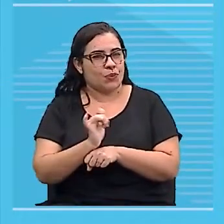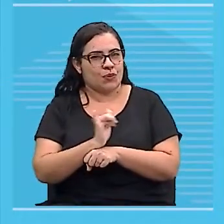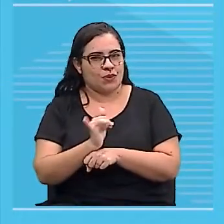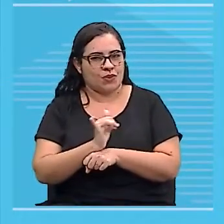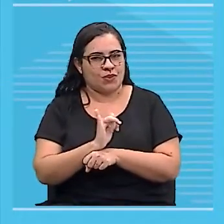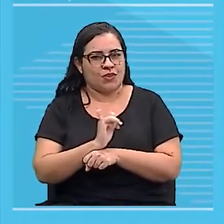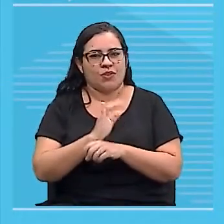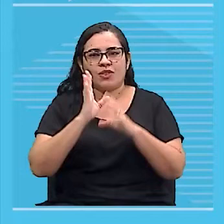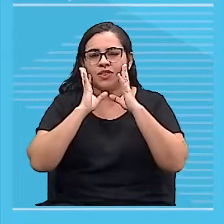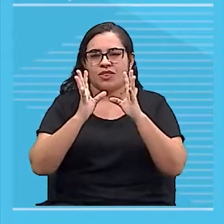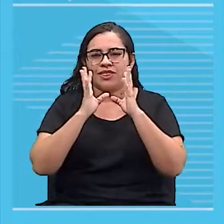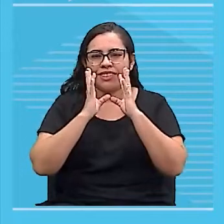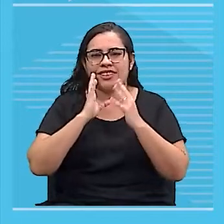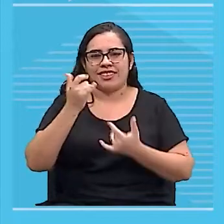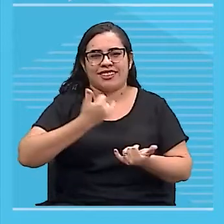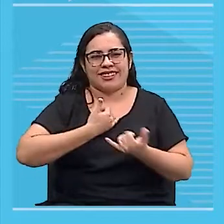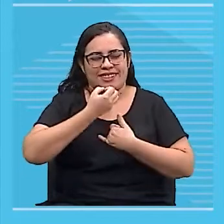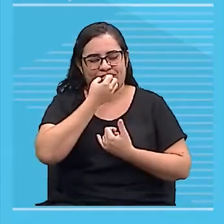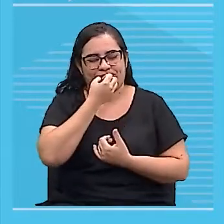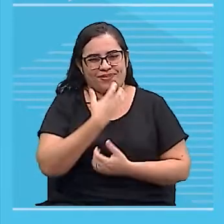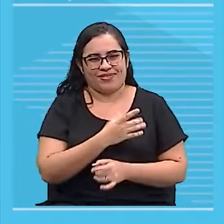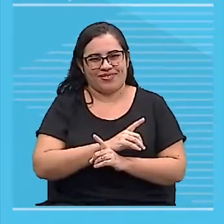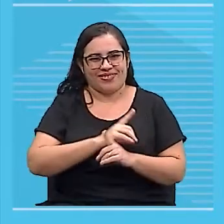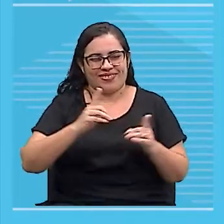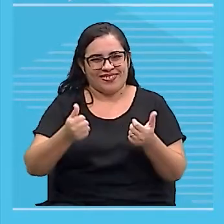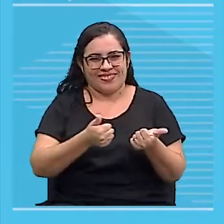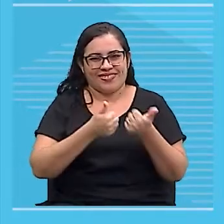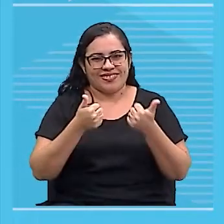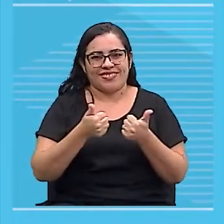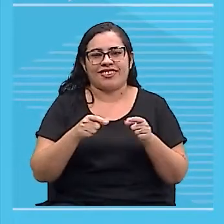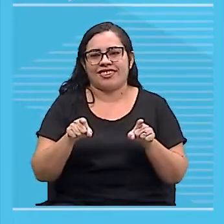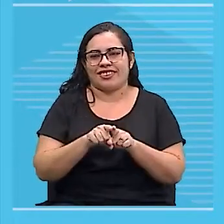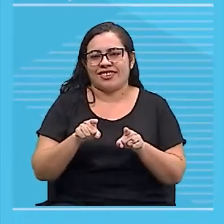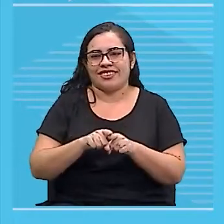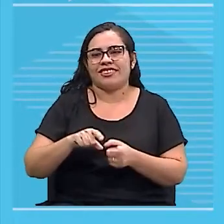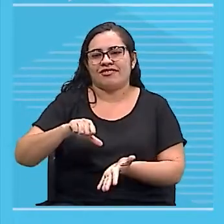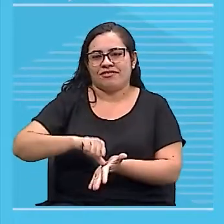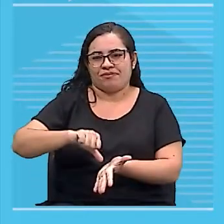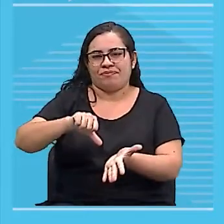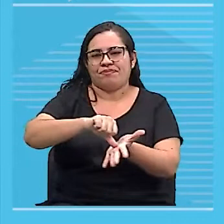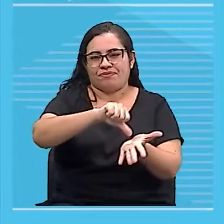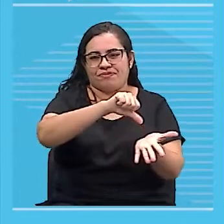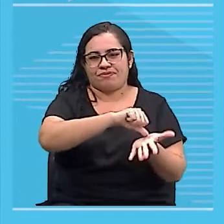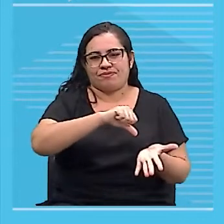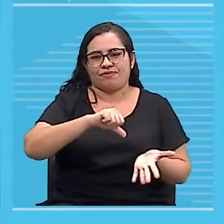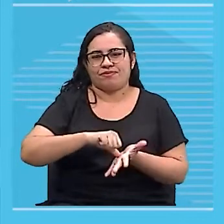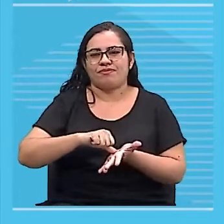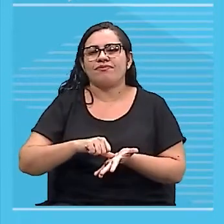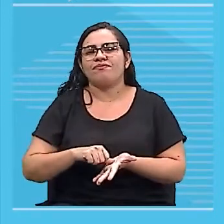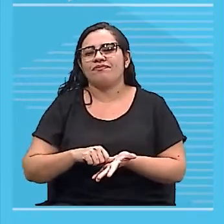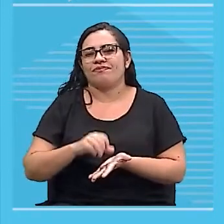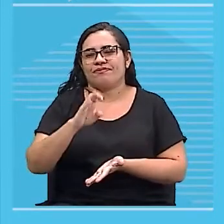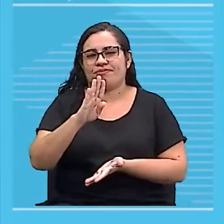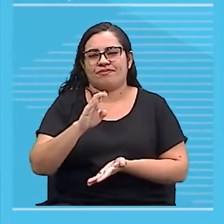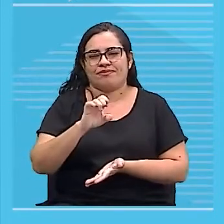YouTube, a Adriana Souza já me deu aquele bom dia. Estou também aqui presente com os polos de Baixa Grande do